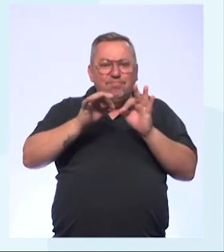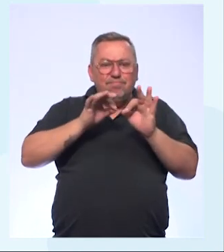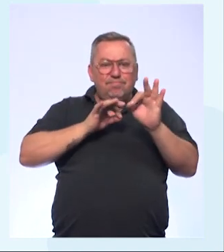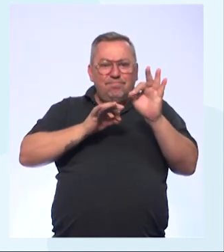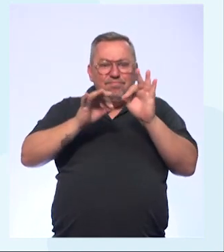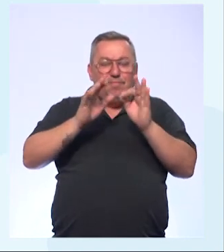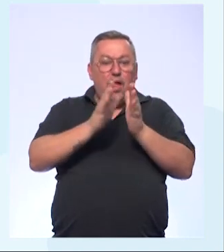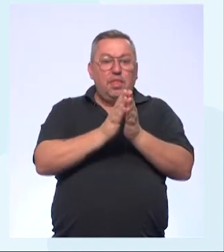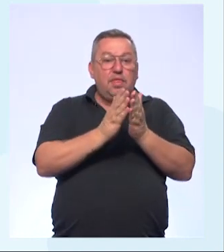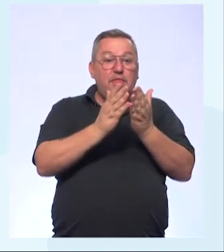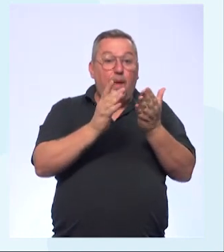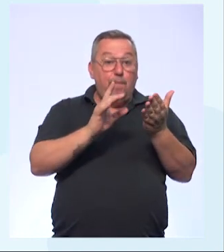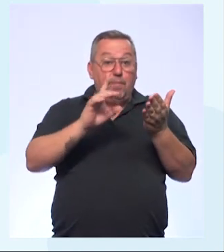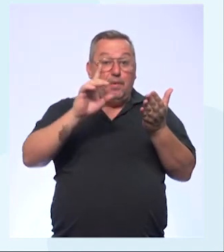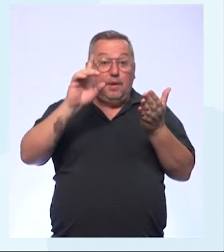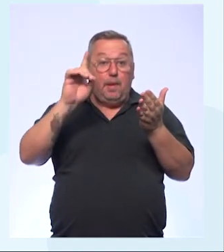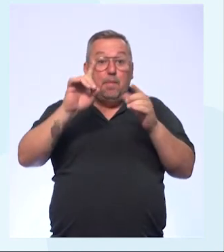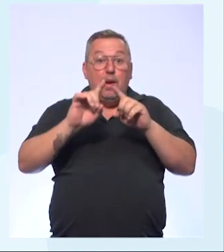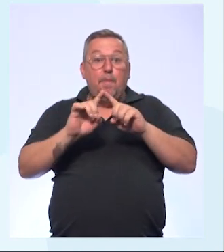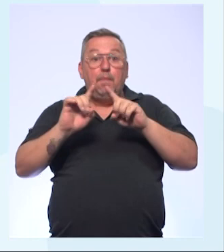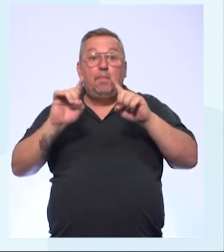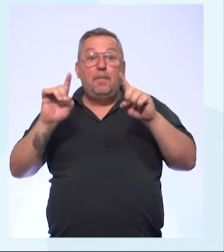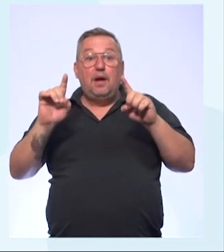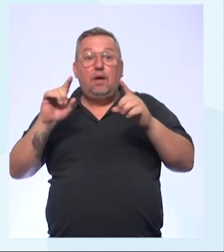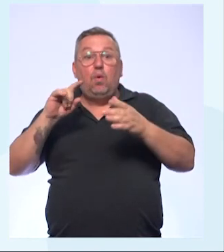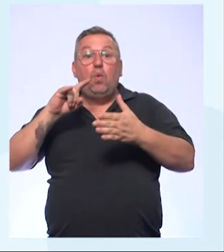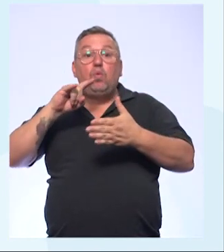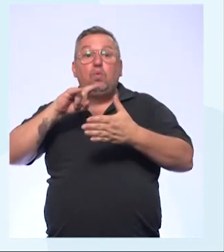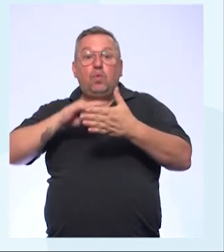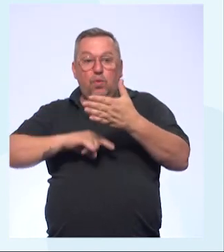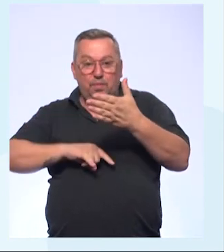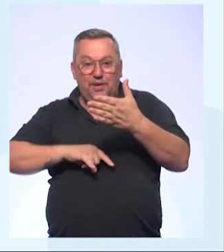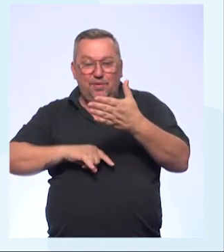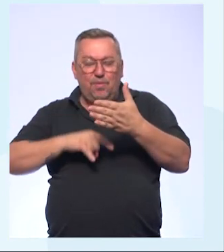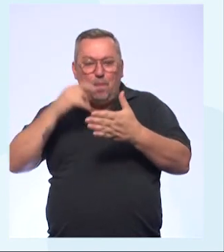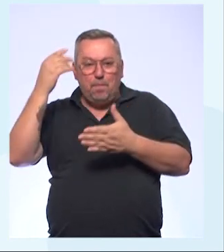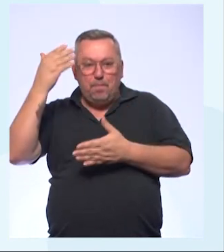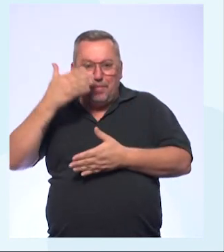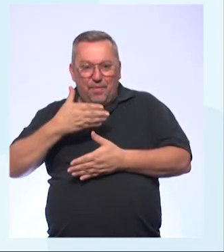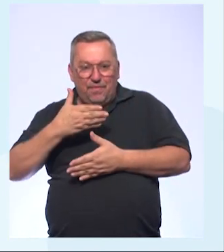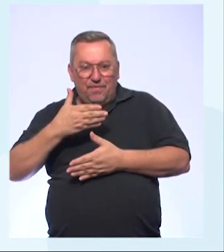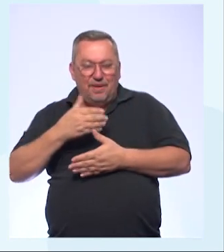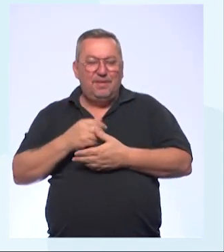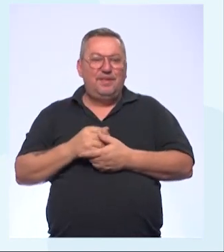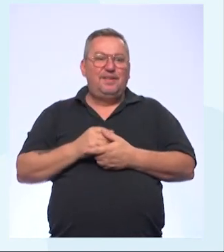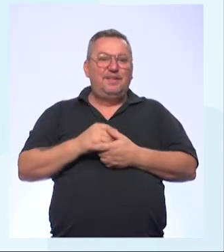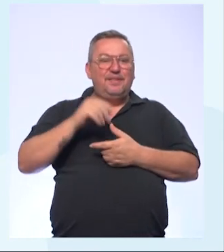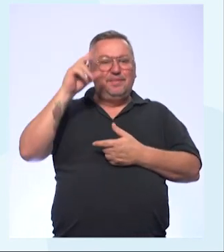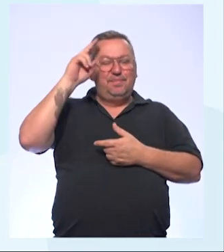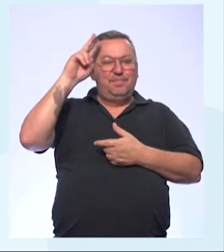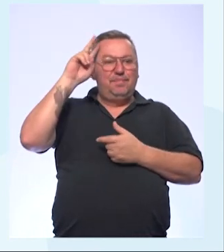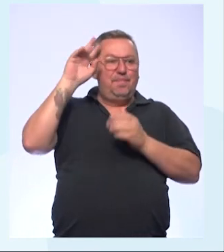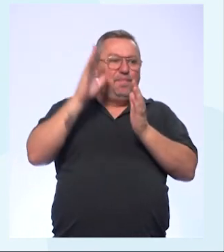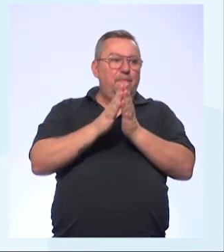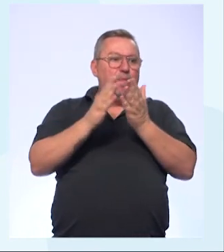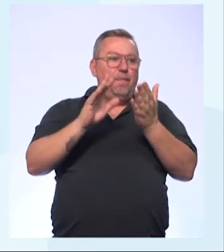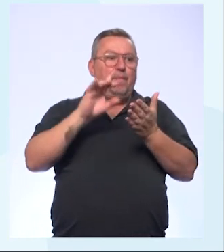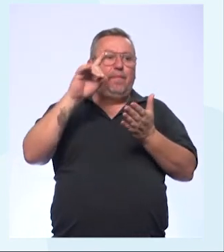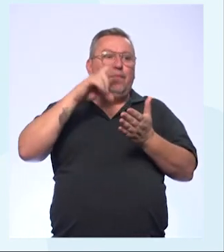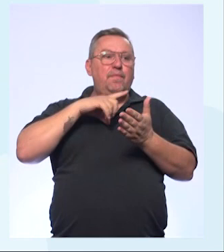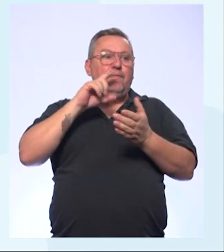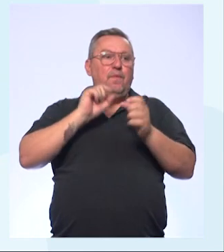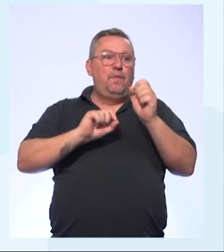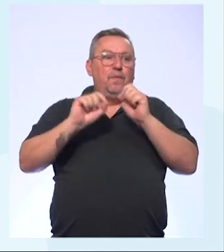da Bíblia, mas com documentos. Aí lembrando, na história da Bíblia, nós temos uma